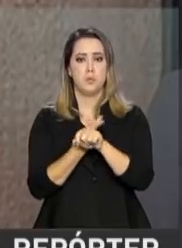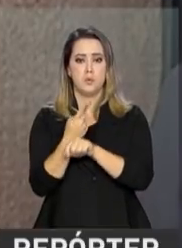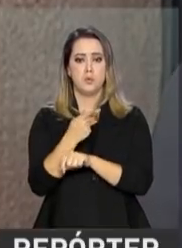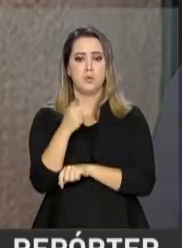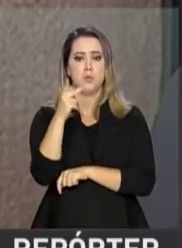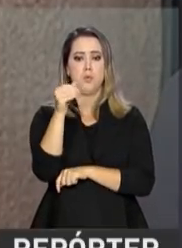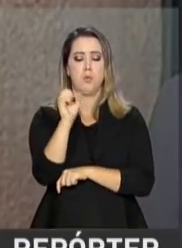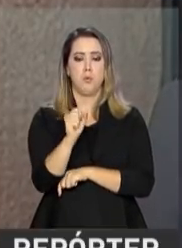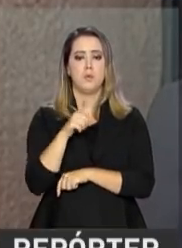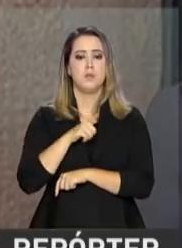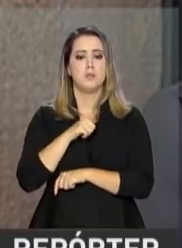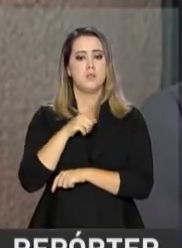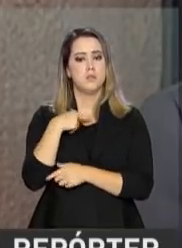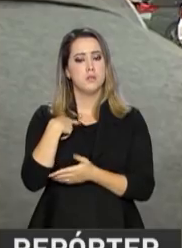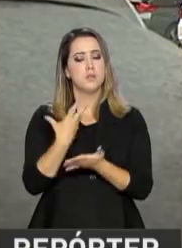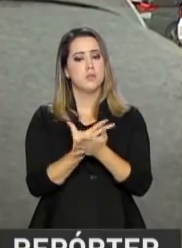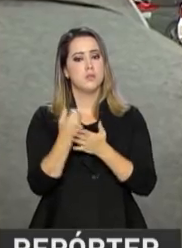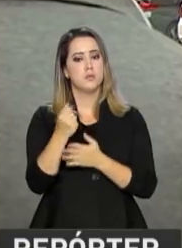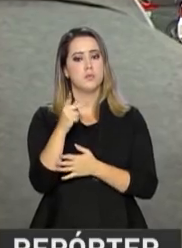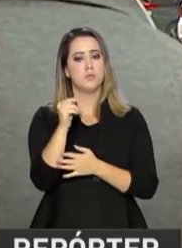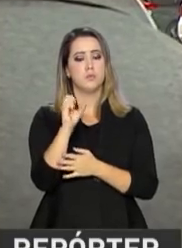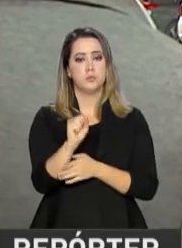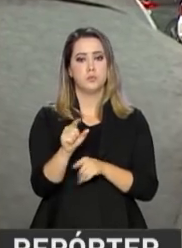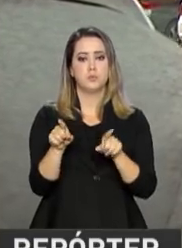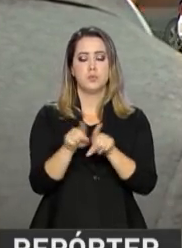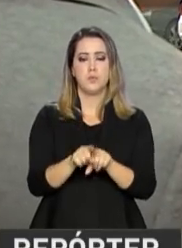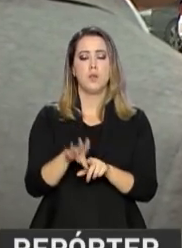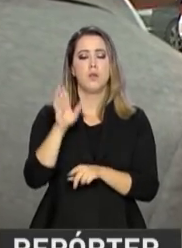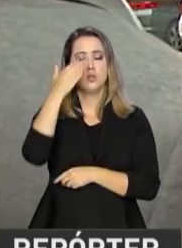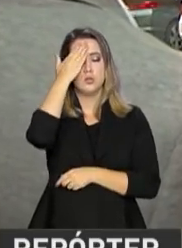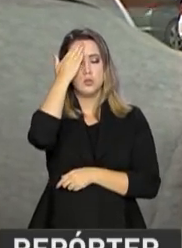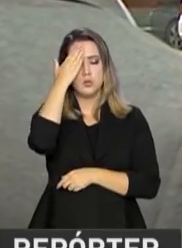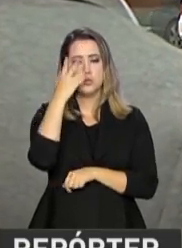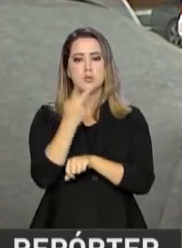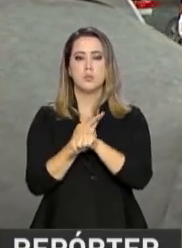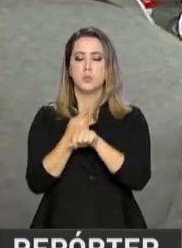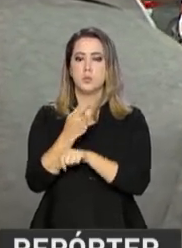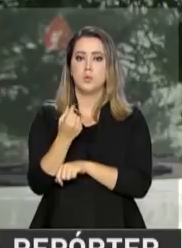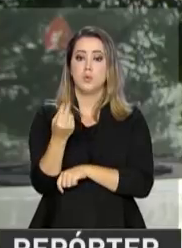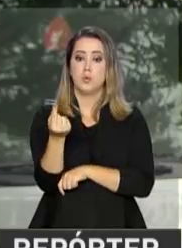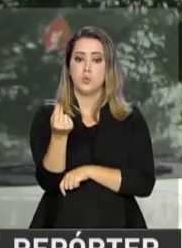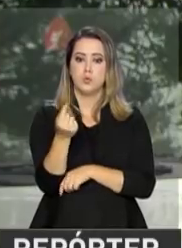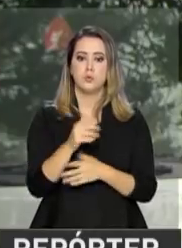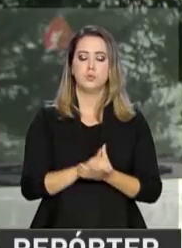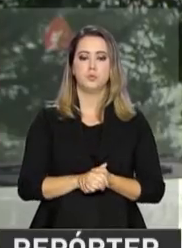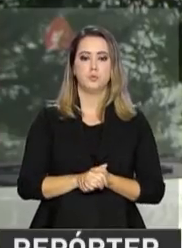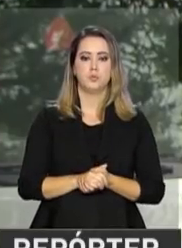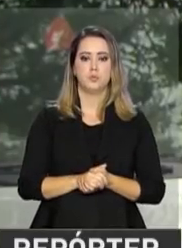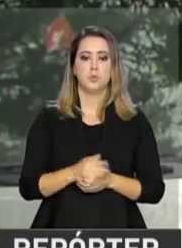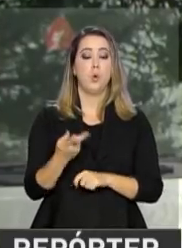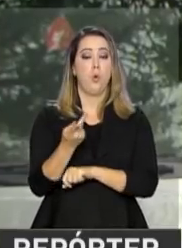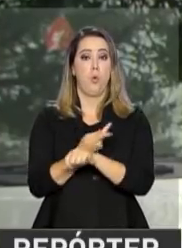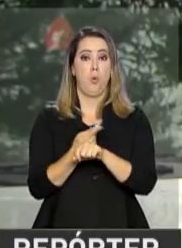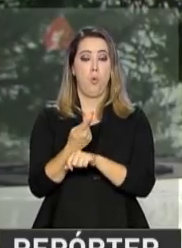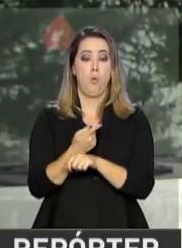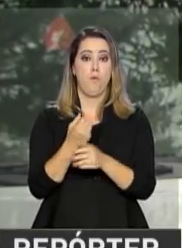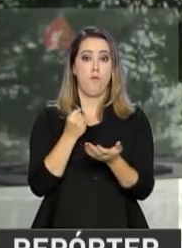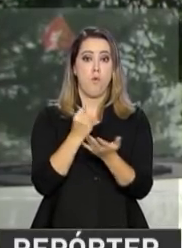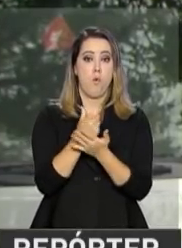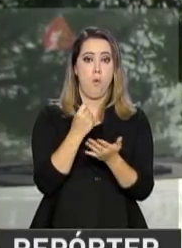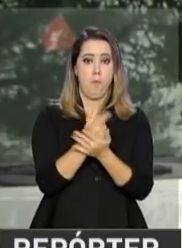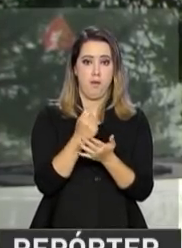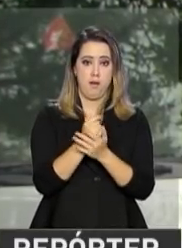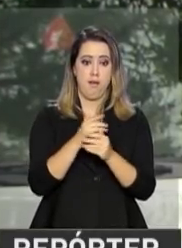pis se ele tem ou não saudável bebê a dona rosilda já sabe o que vai fazer com o dinheiro o monstro está faltando em casa a gente vai ter